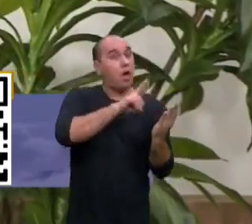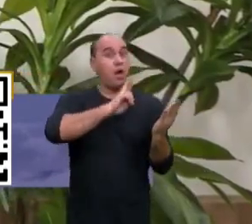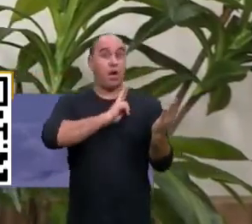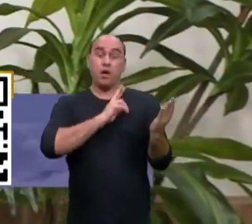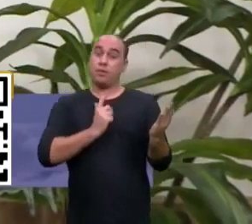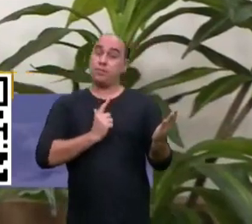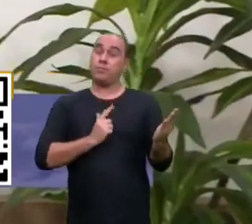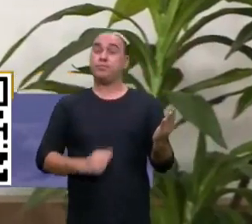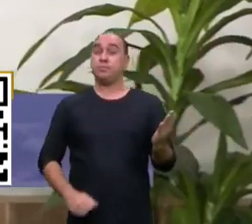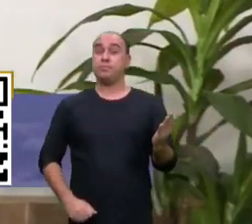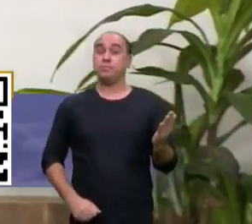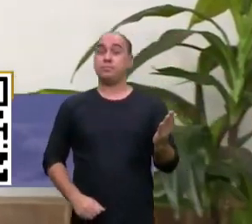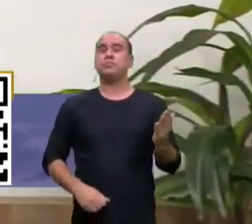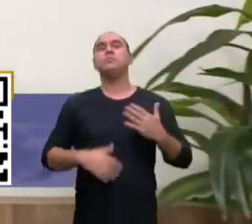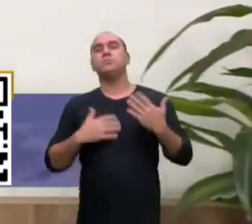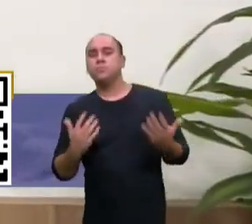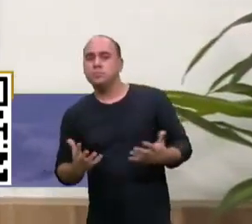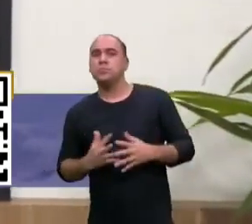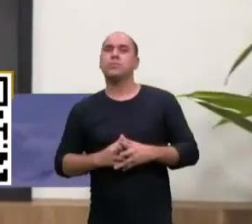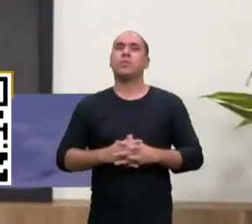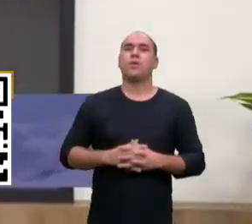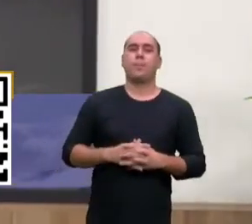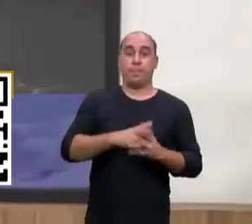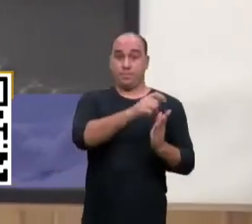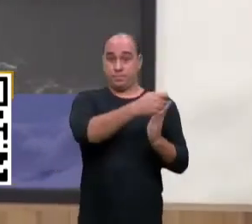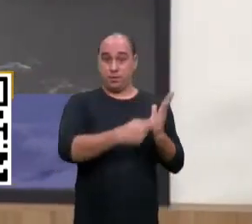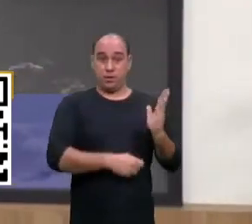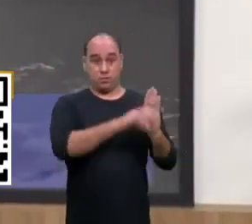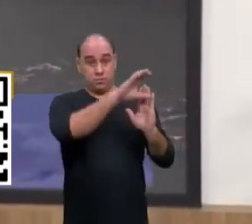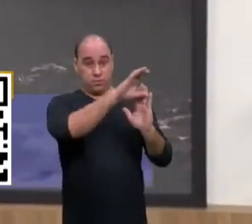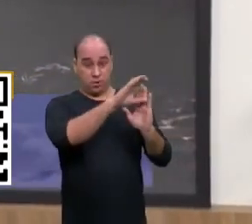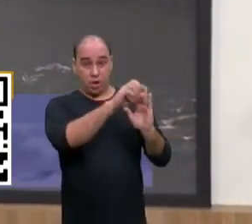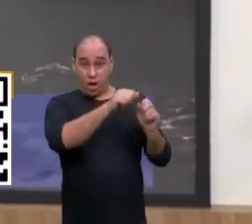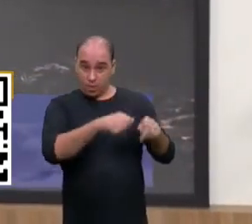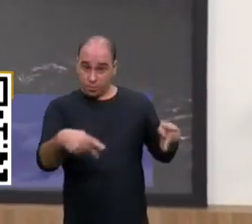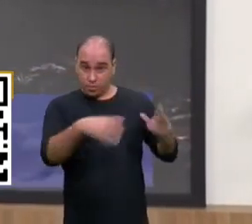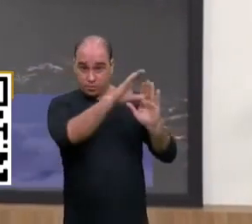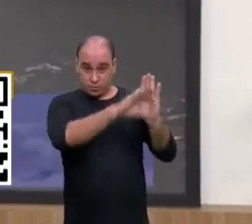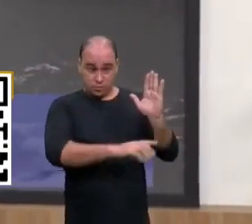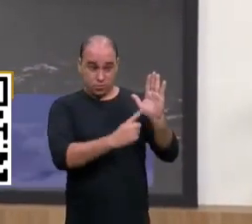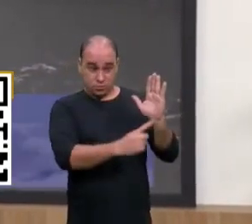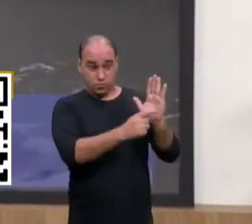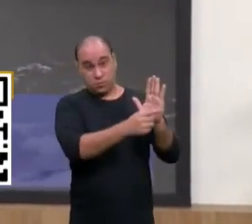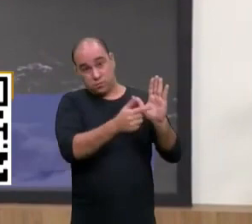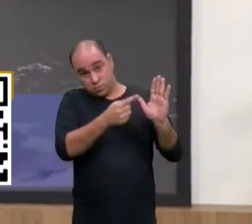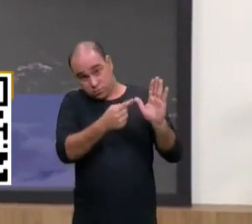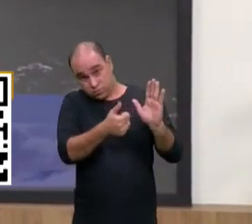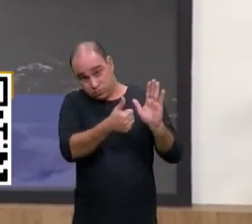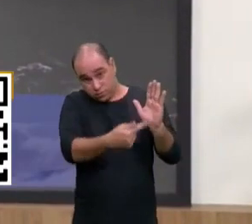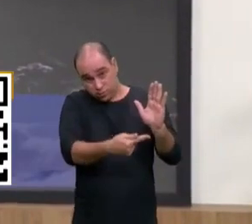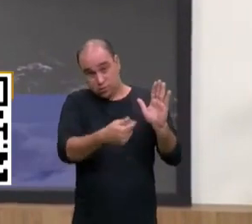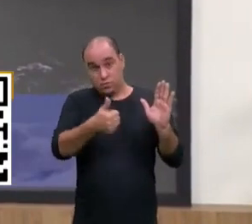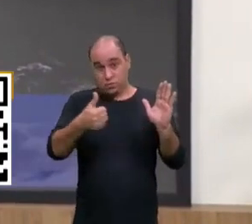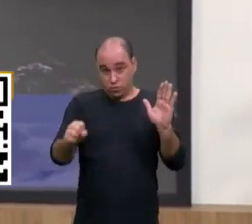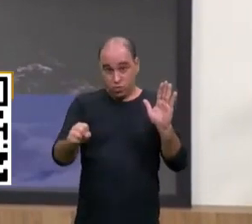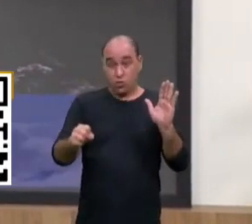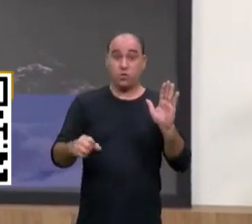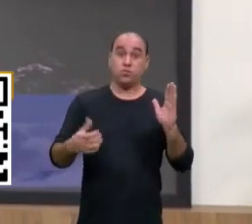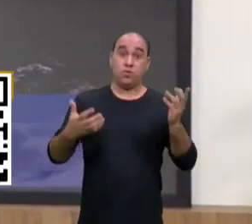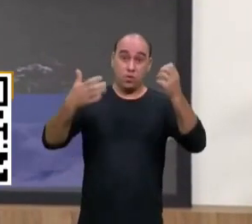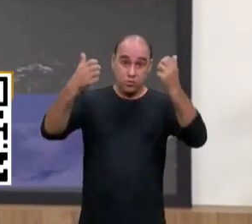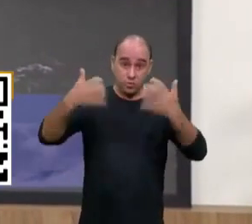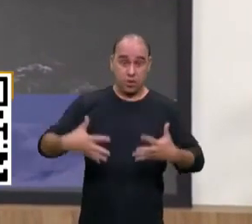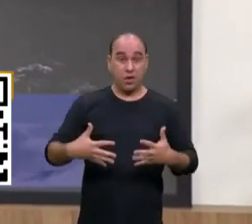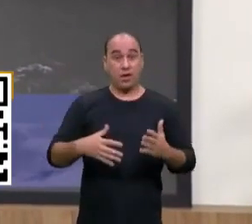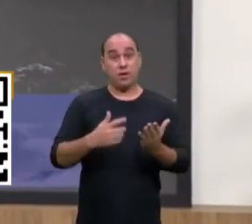analisando Então o que acontece com a pessoa depois que ela morre baseado no texto de Apocalipse 11 17 18 eu chamo a sua atenção agora para